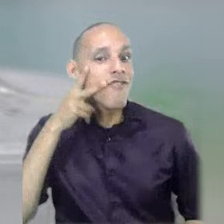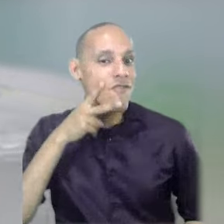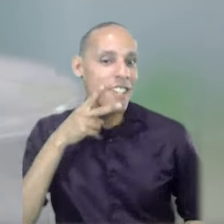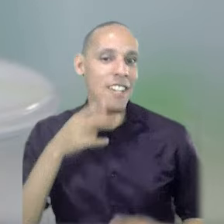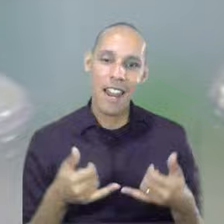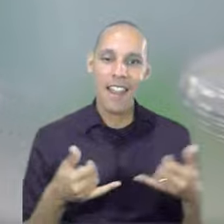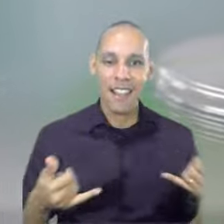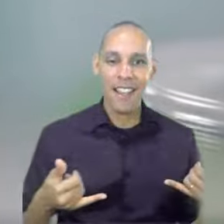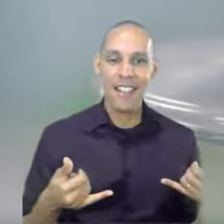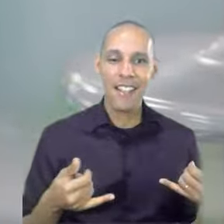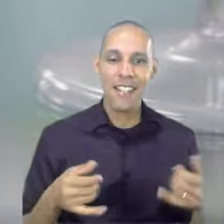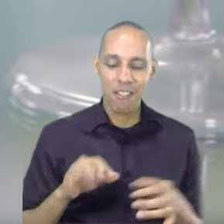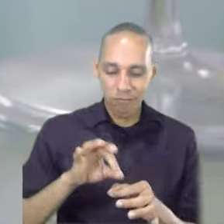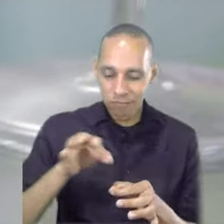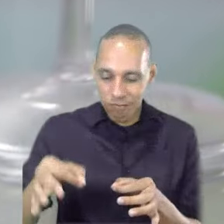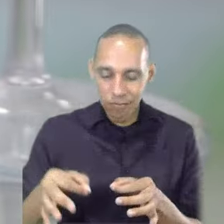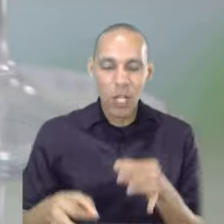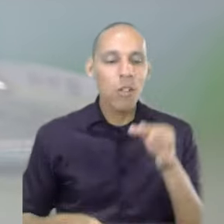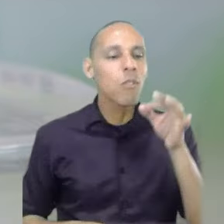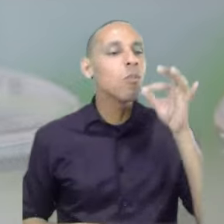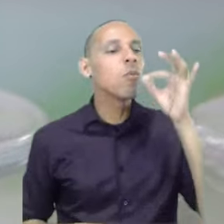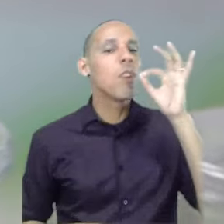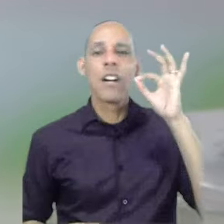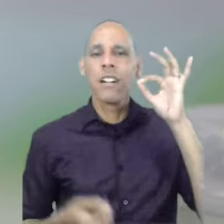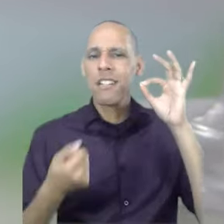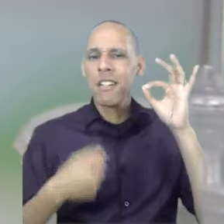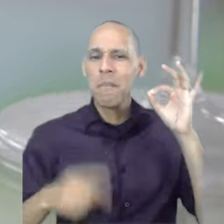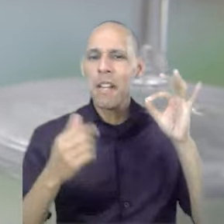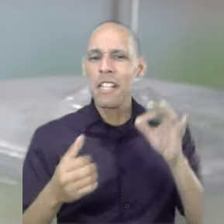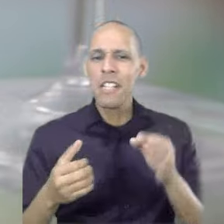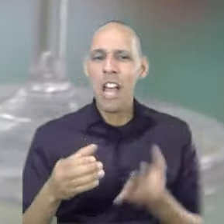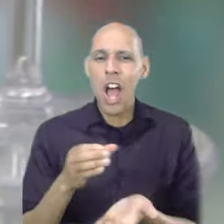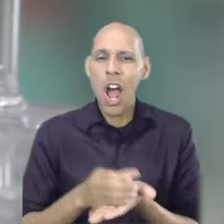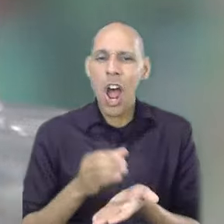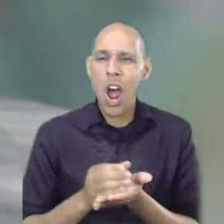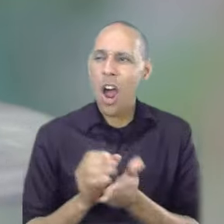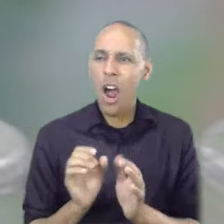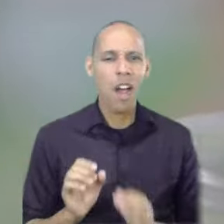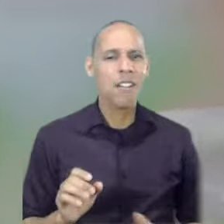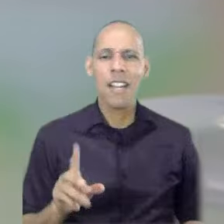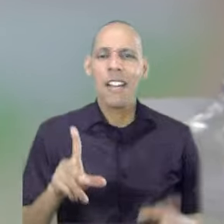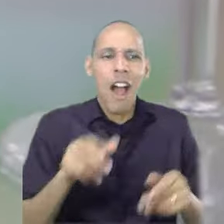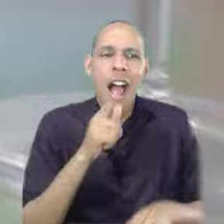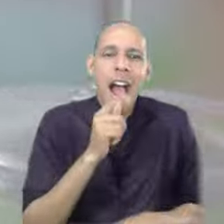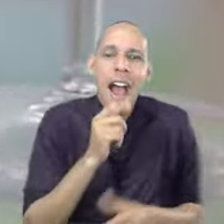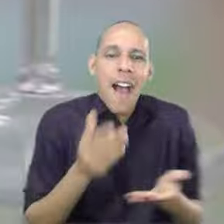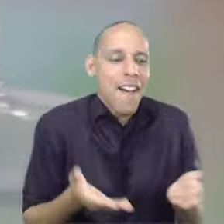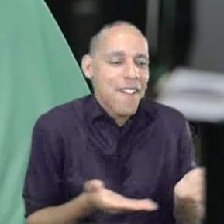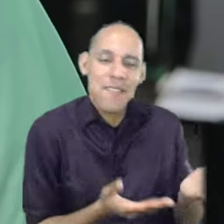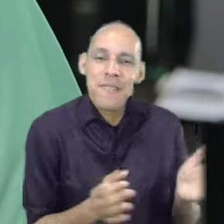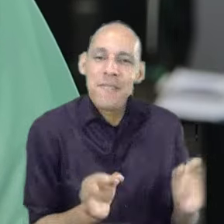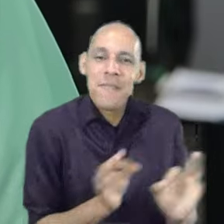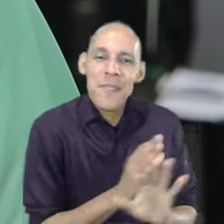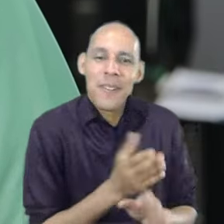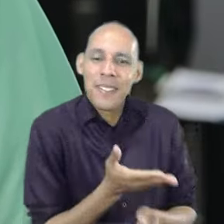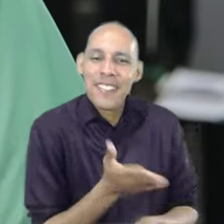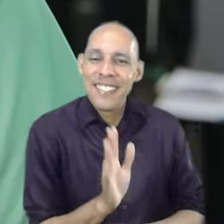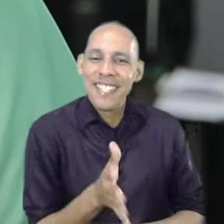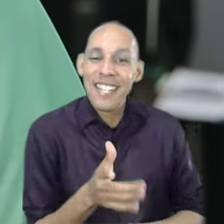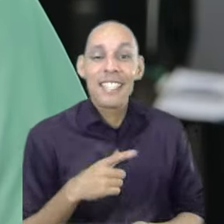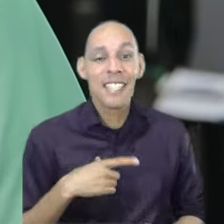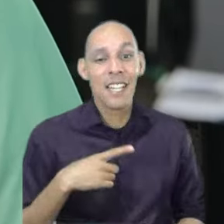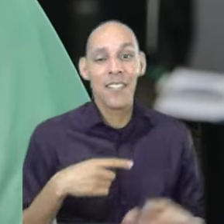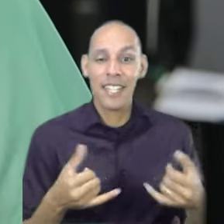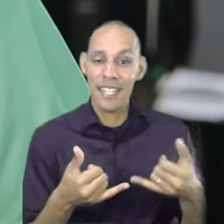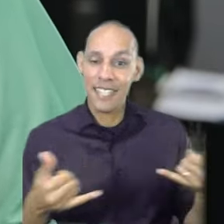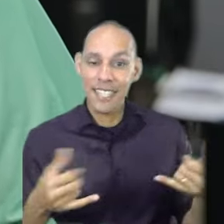beber. Não precisa de taça, nada, está pronto como um copo d'água. E agora nós temos uma linha de drinks de gin e temos uma linha de drinks